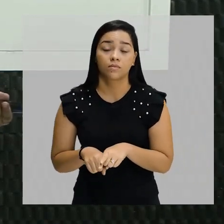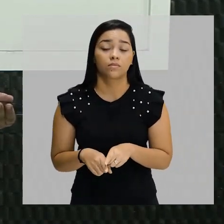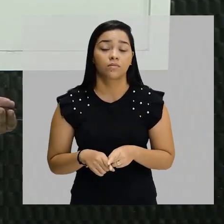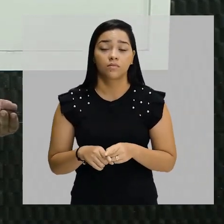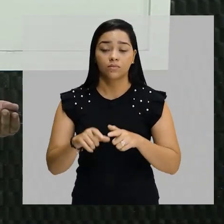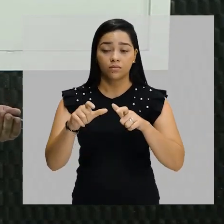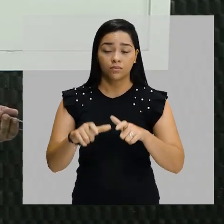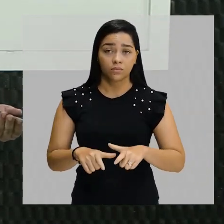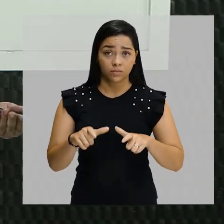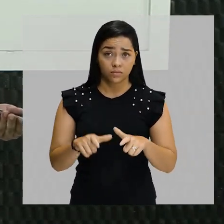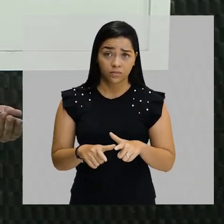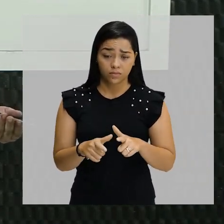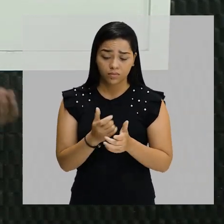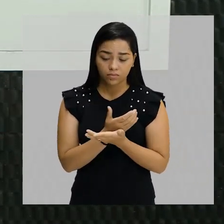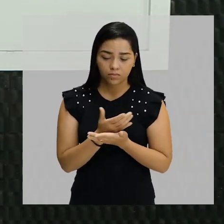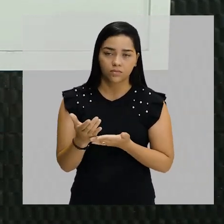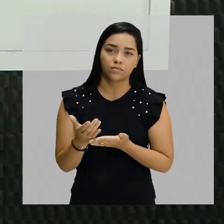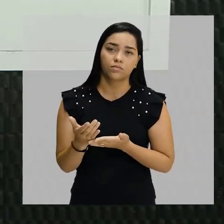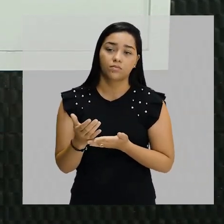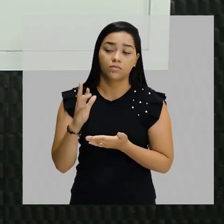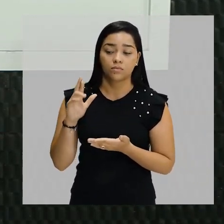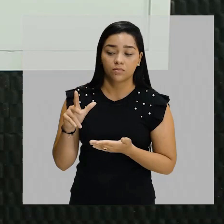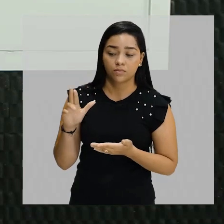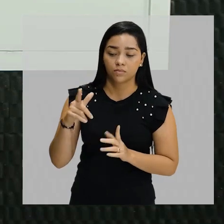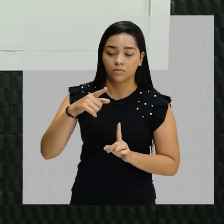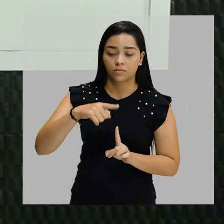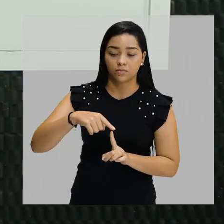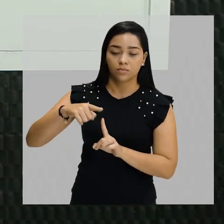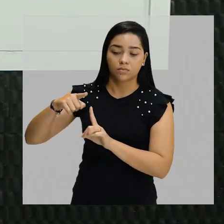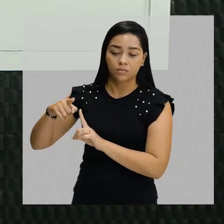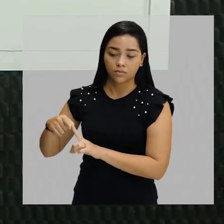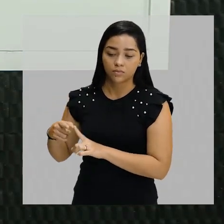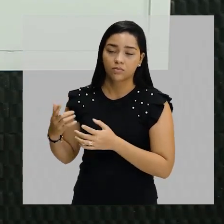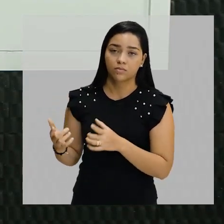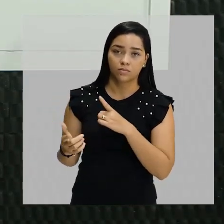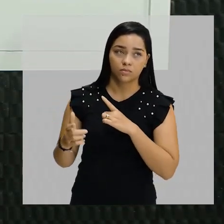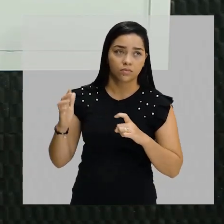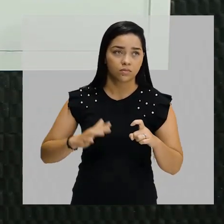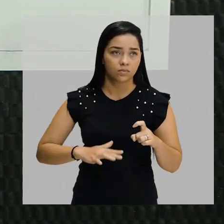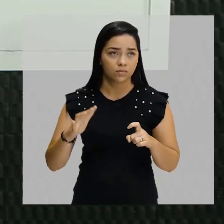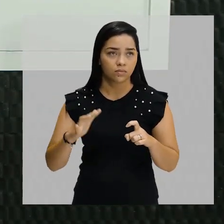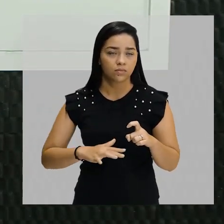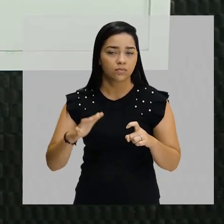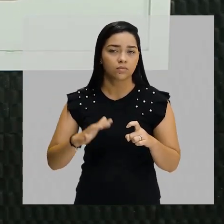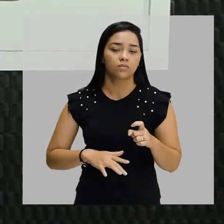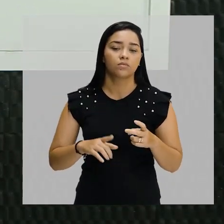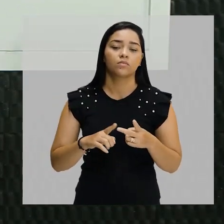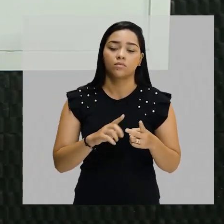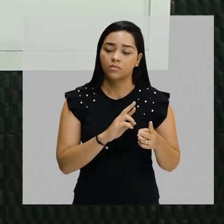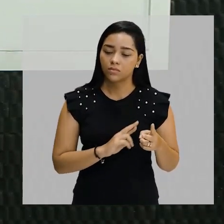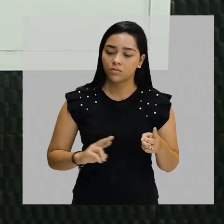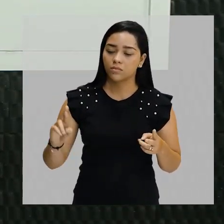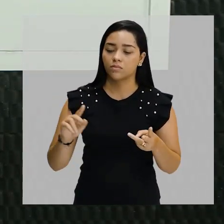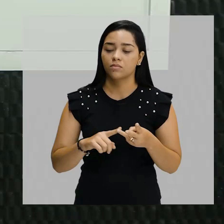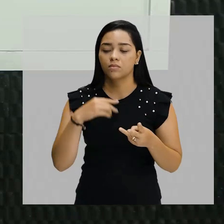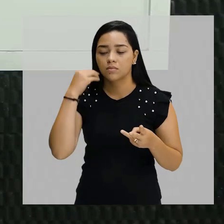de Gênese dele ok diferente dos tipos mitológico religioso